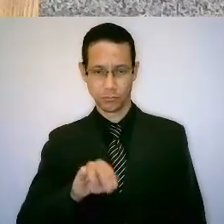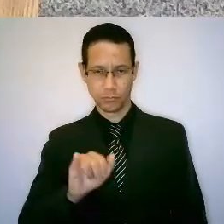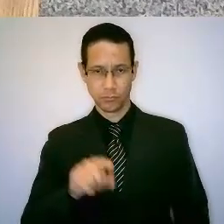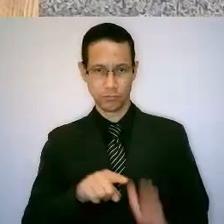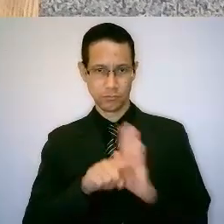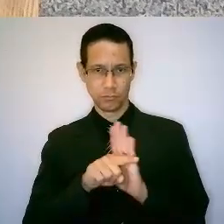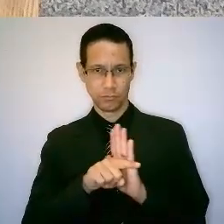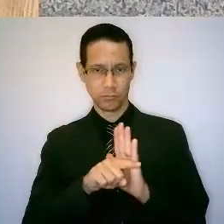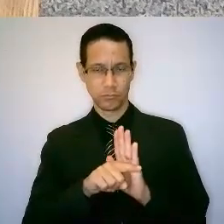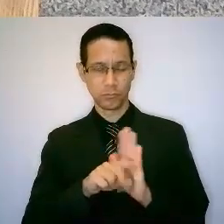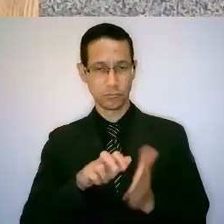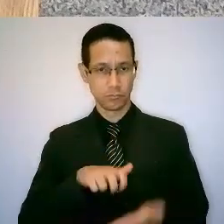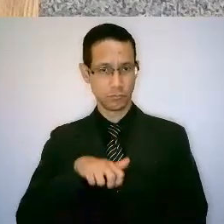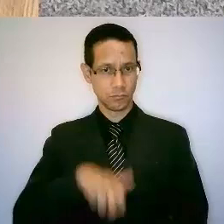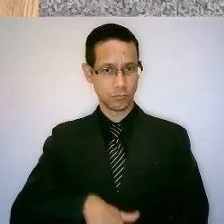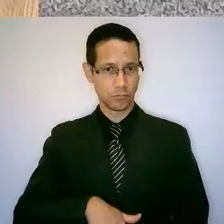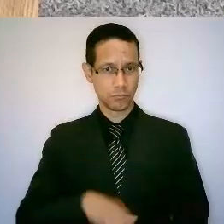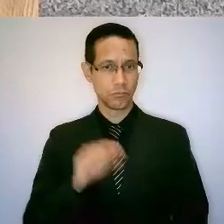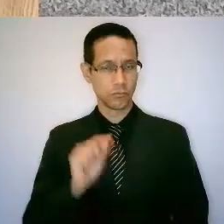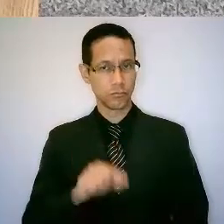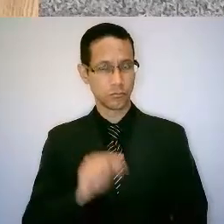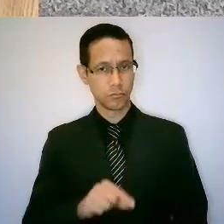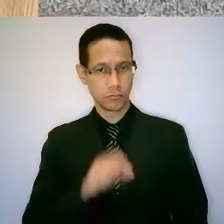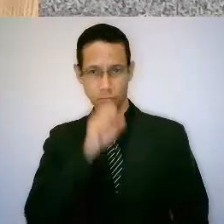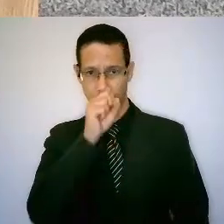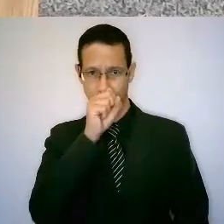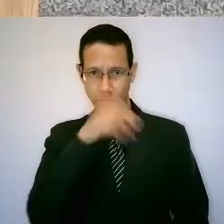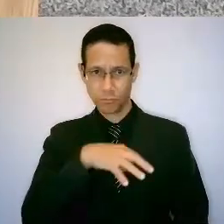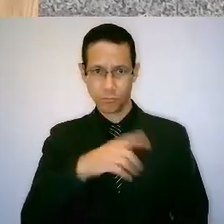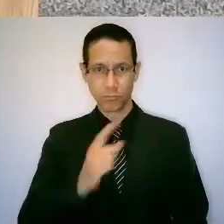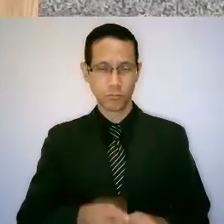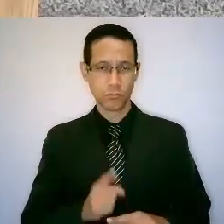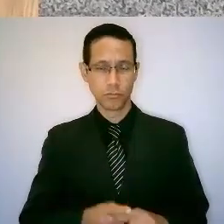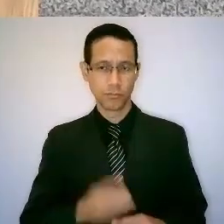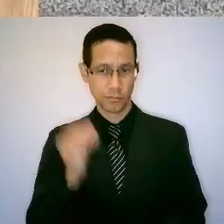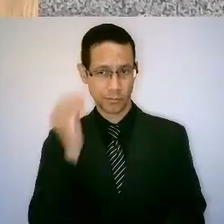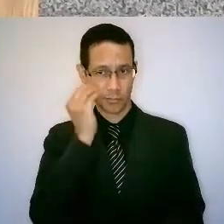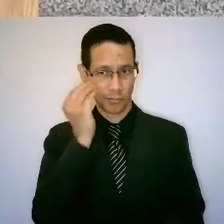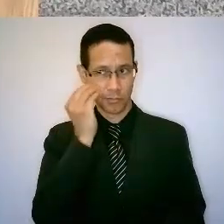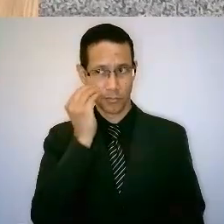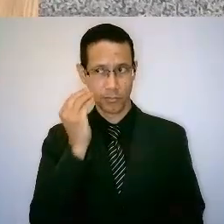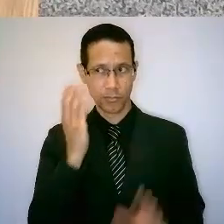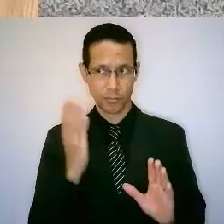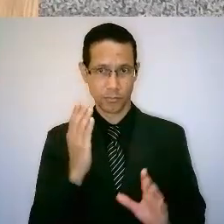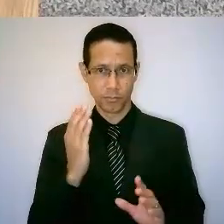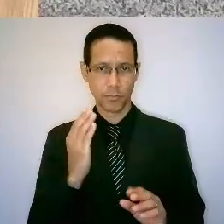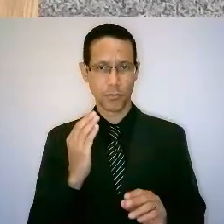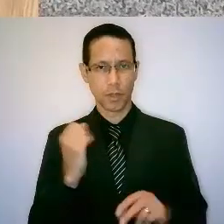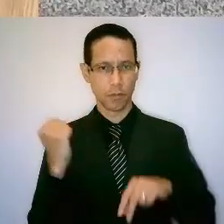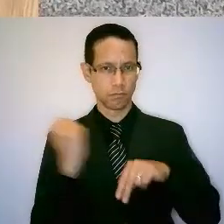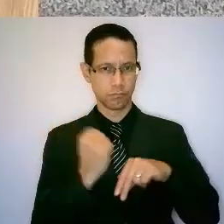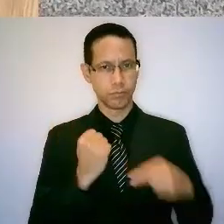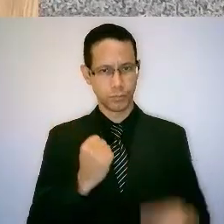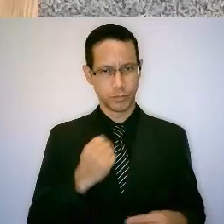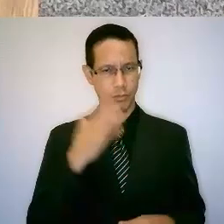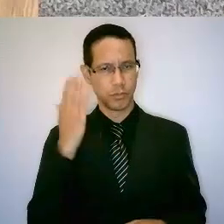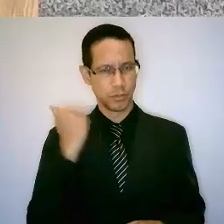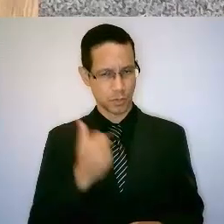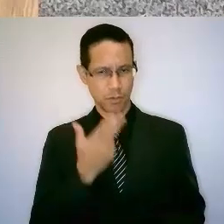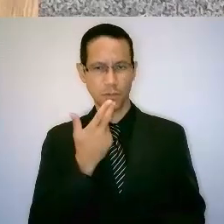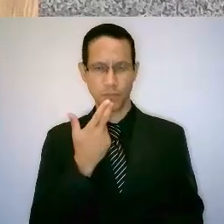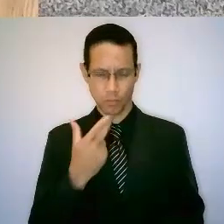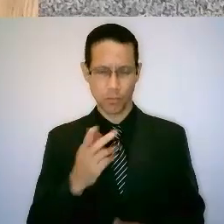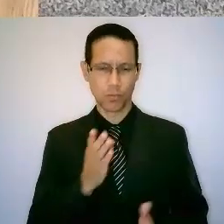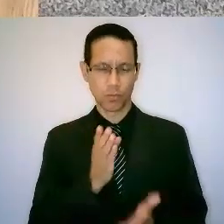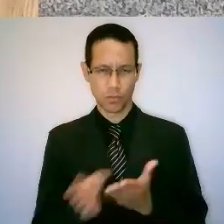uma condenação Por demais injusta por um crime tentado não vou aqui discutir o crime Consumado ou apelante confessou a conduta